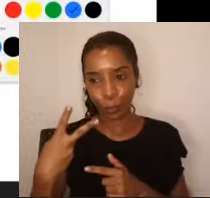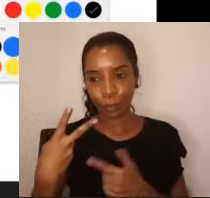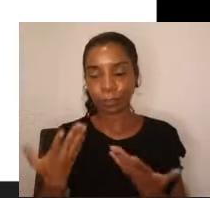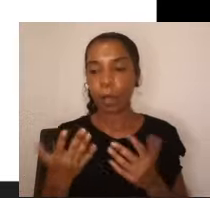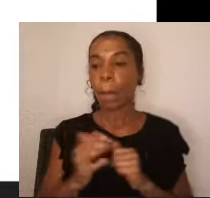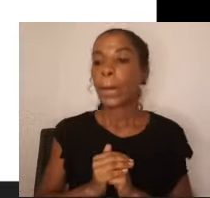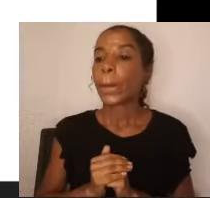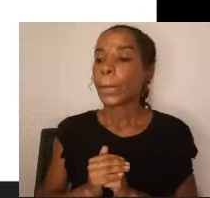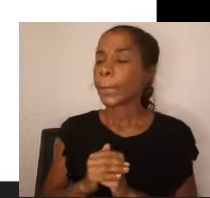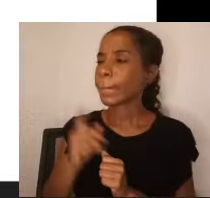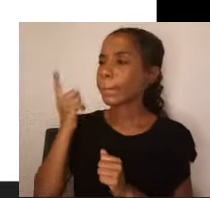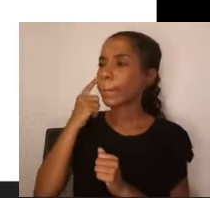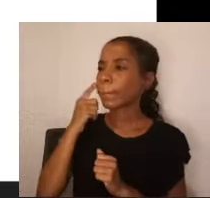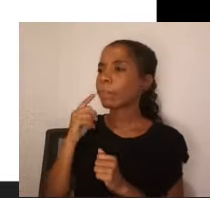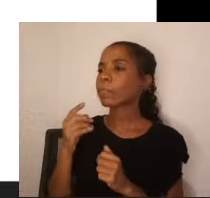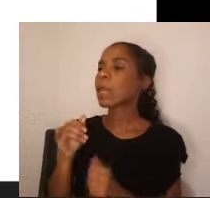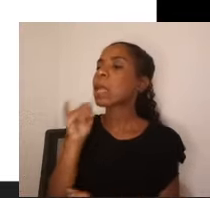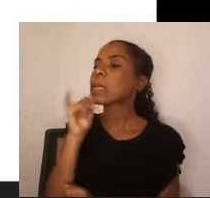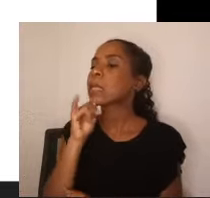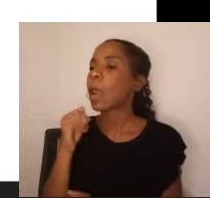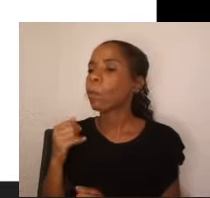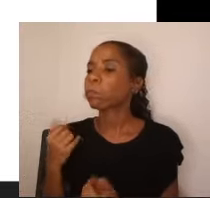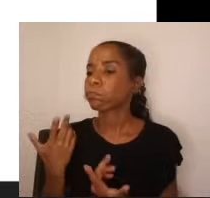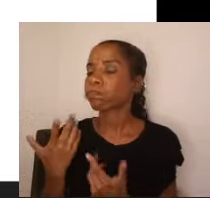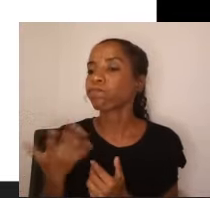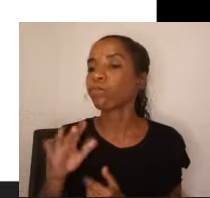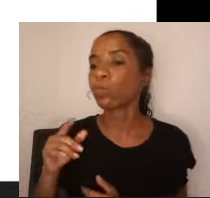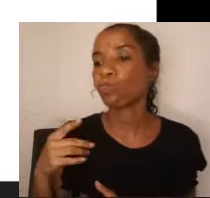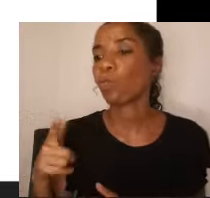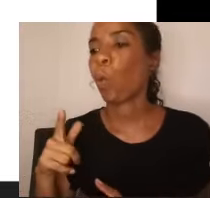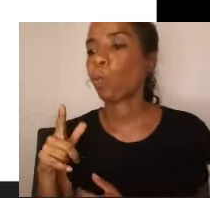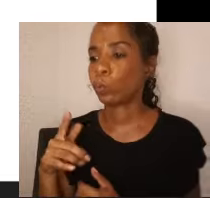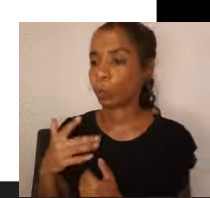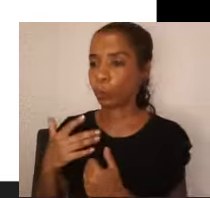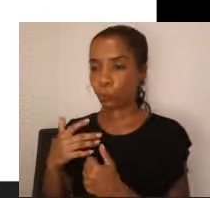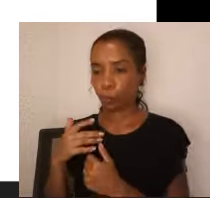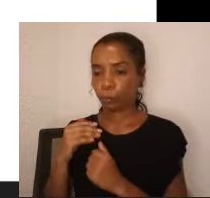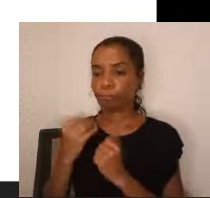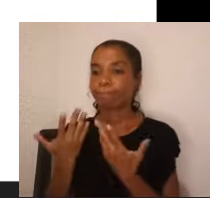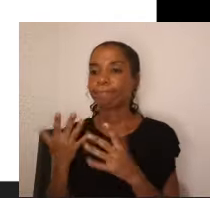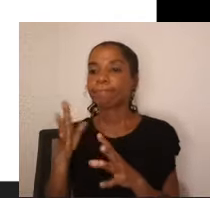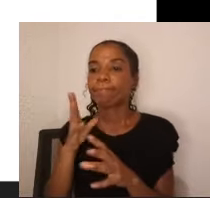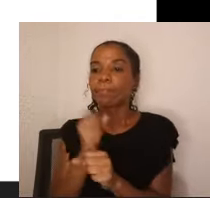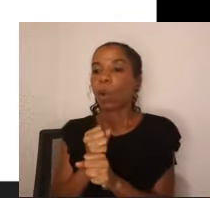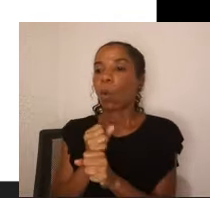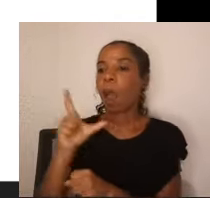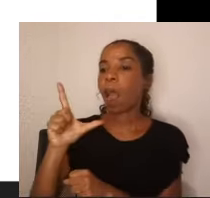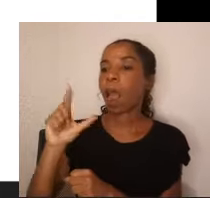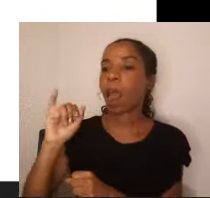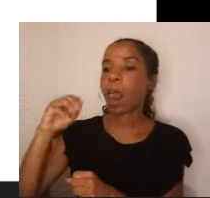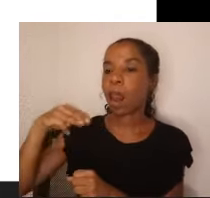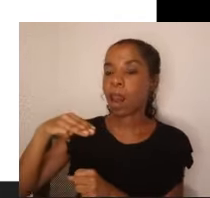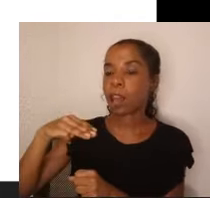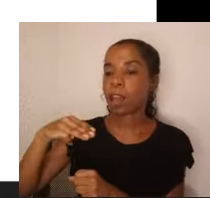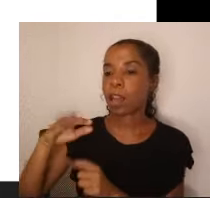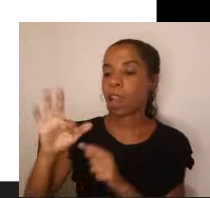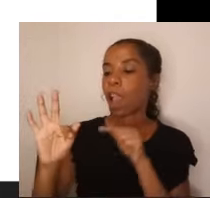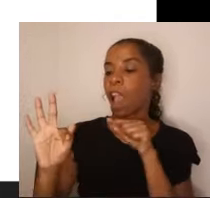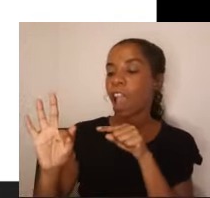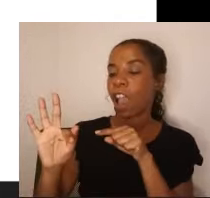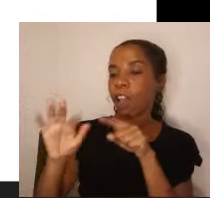exemplo. Nesse exemplo aqui, eu quero calcular o limite de f de x quando x tende a 9, sendo que